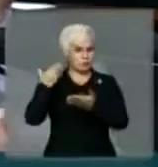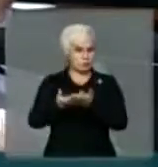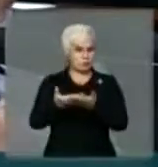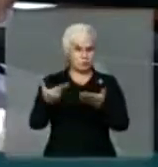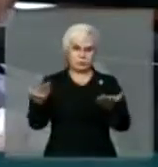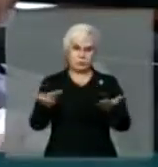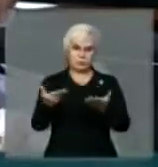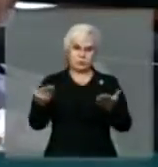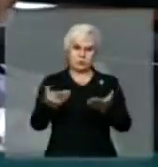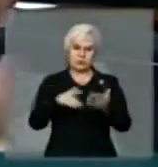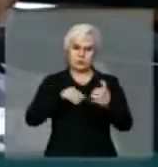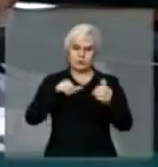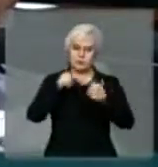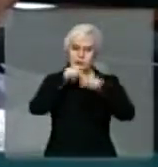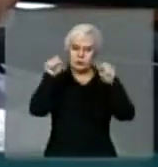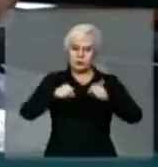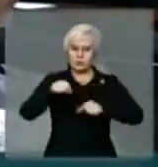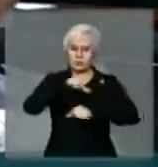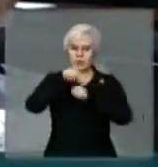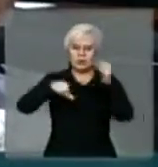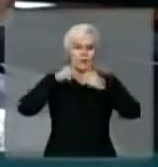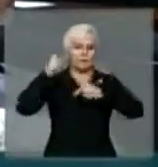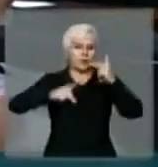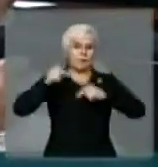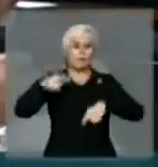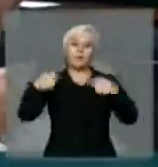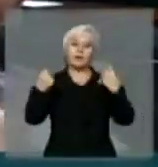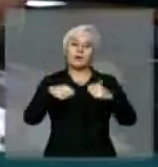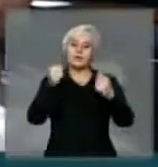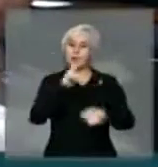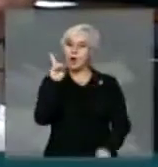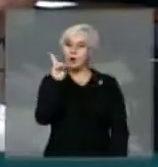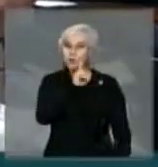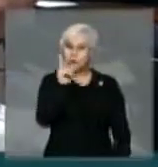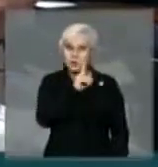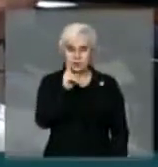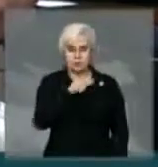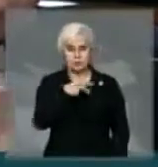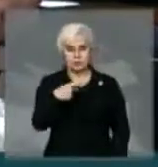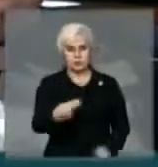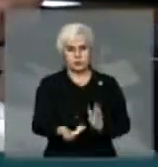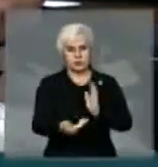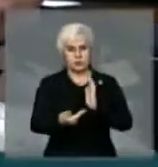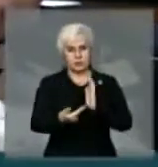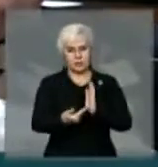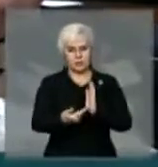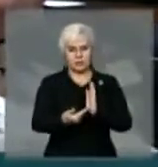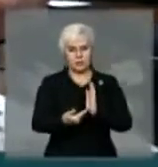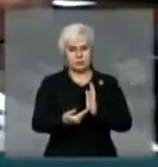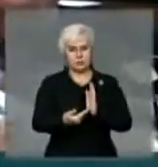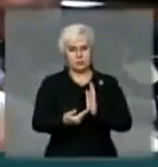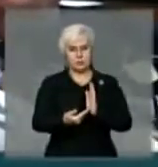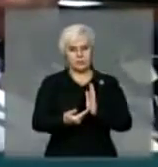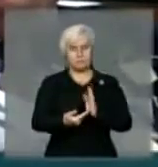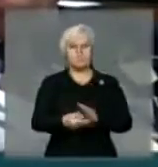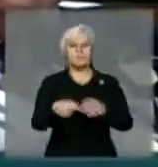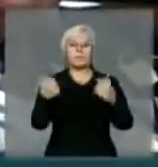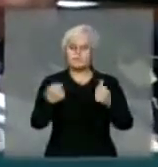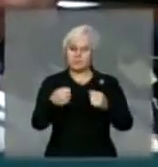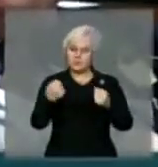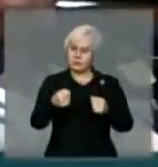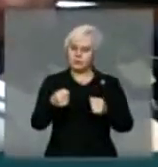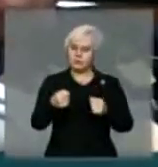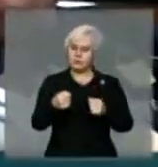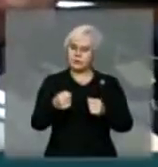sinalizando, sem uma reforma política, essa crise institucional que se instalou nessa casa e que existe no país, se deve em grande